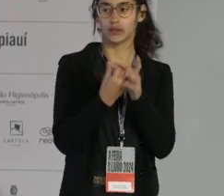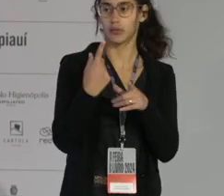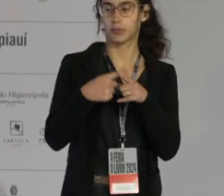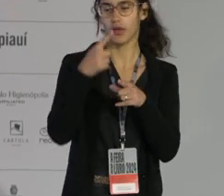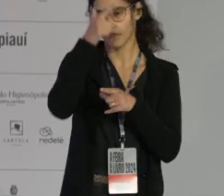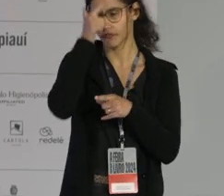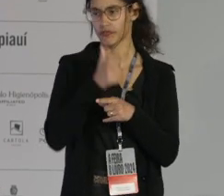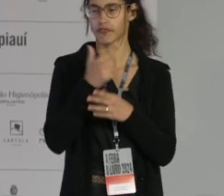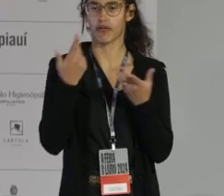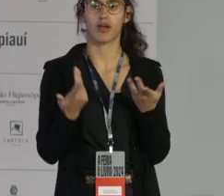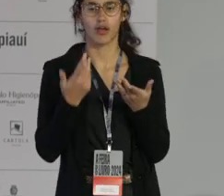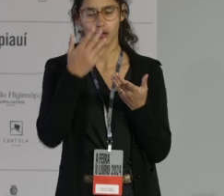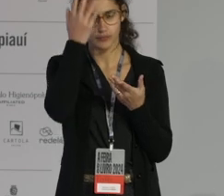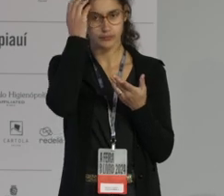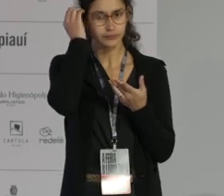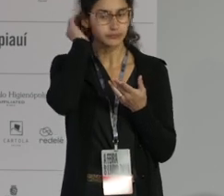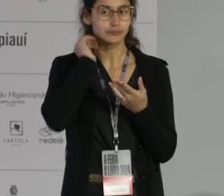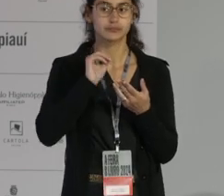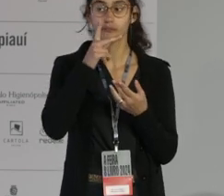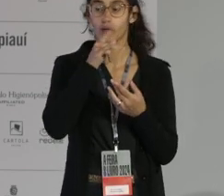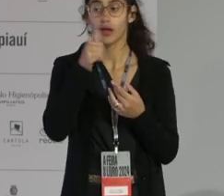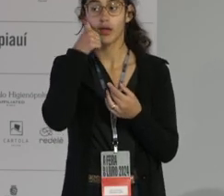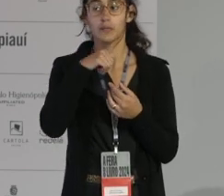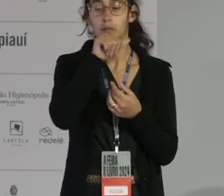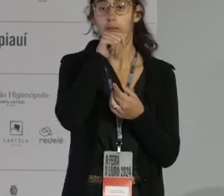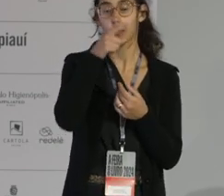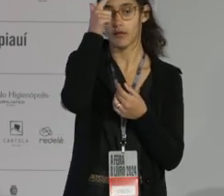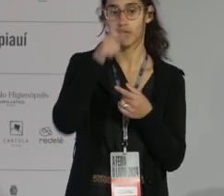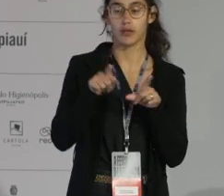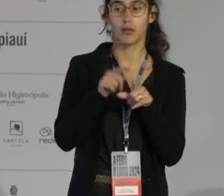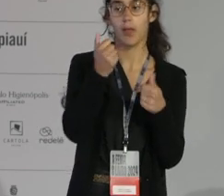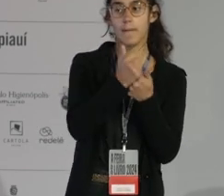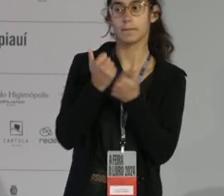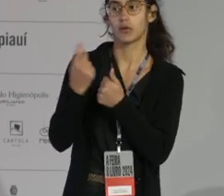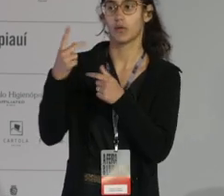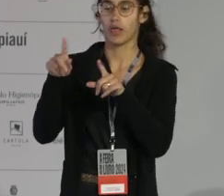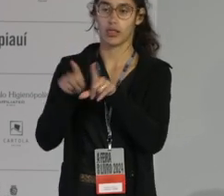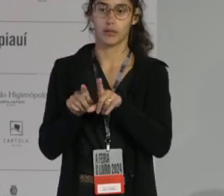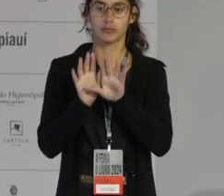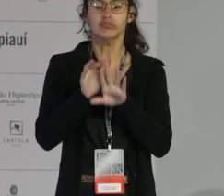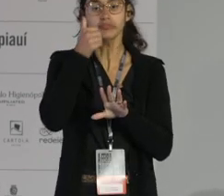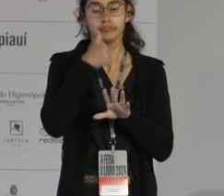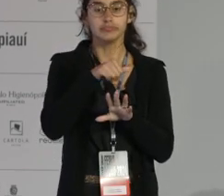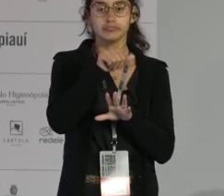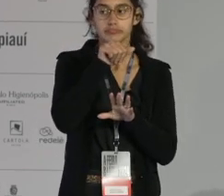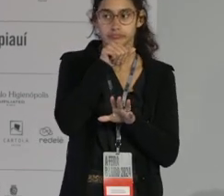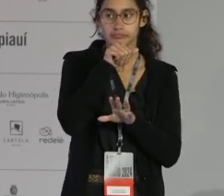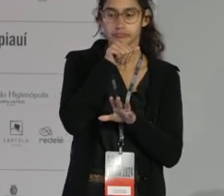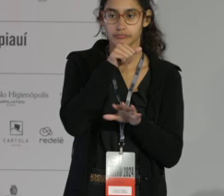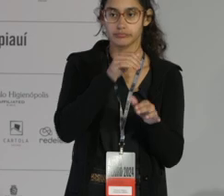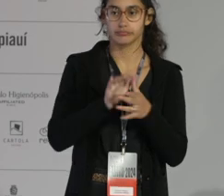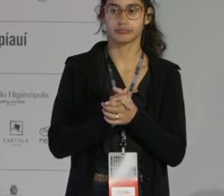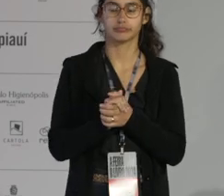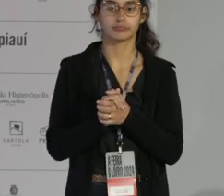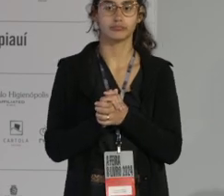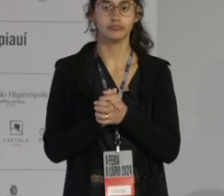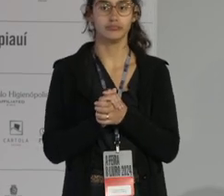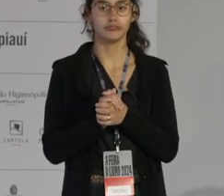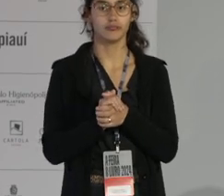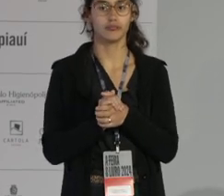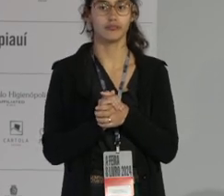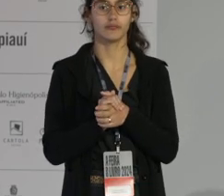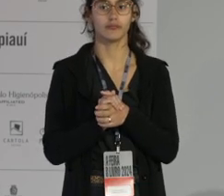feio para coisa do pai, e a mãe foi quem sempre apoiou ele. Só que a mãe vai